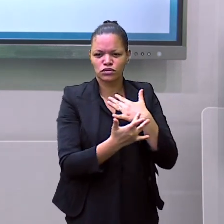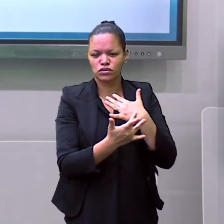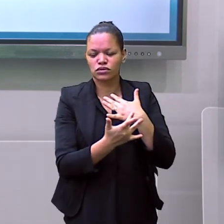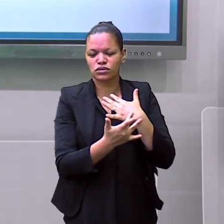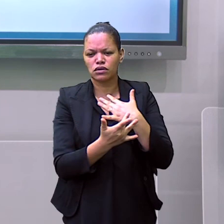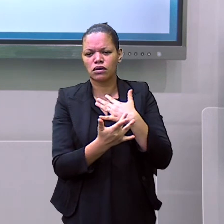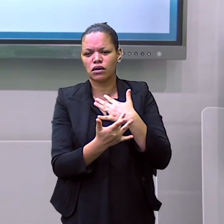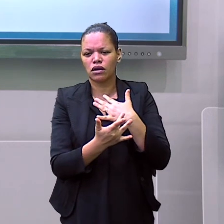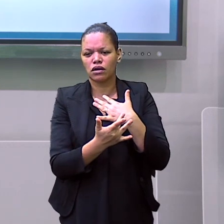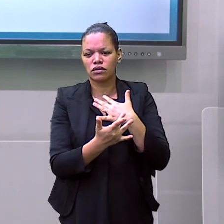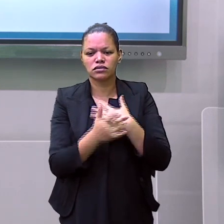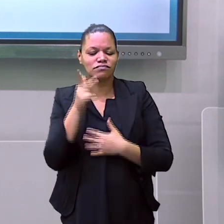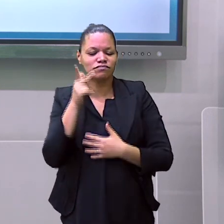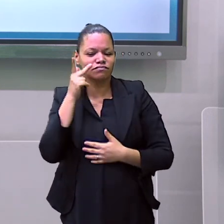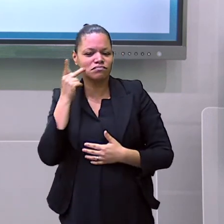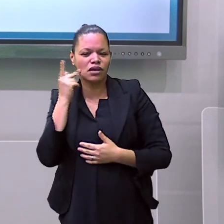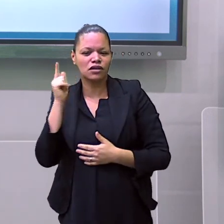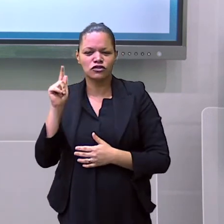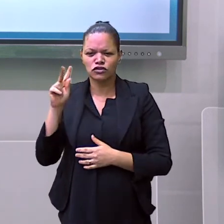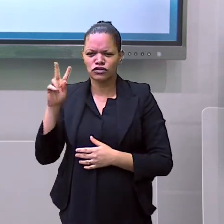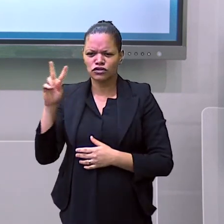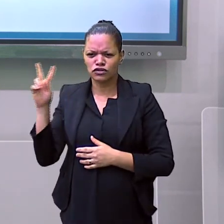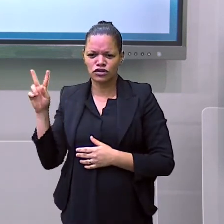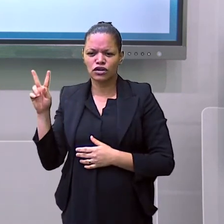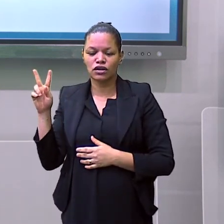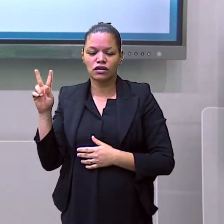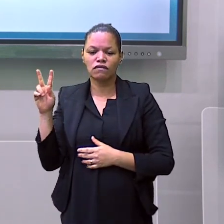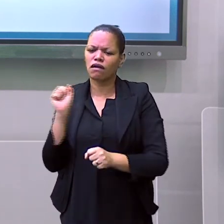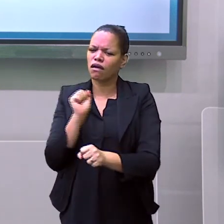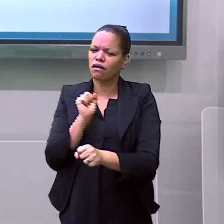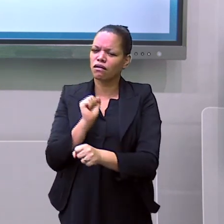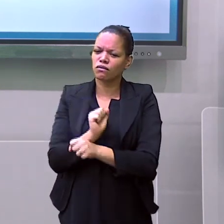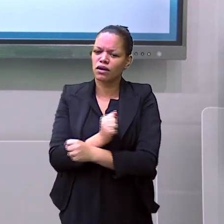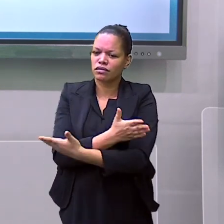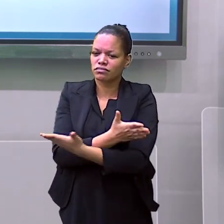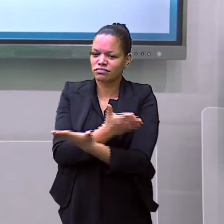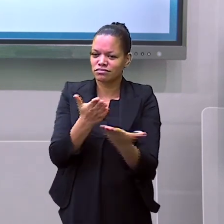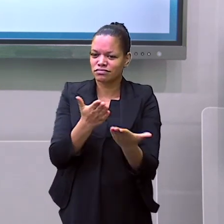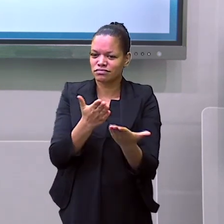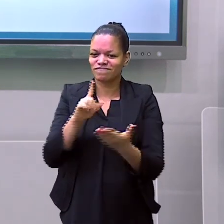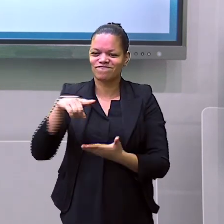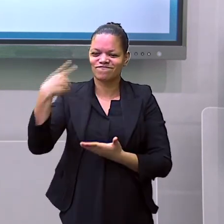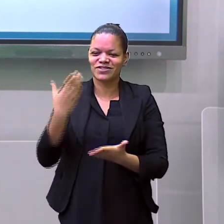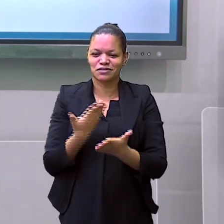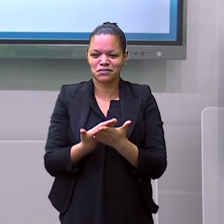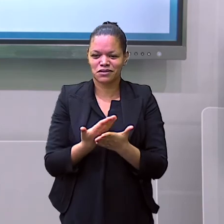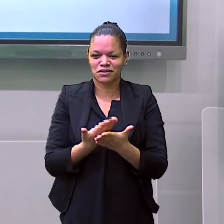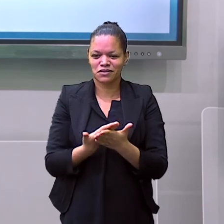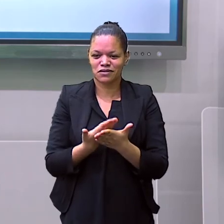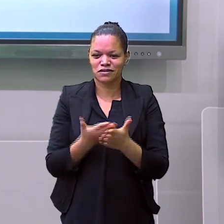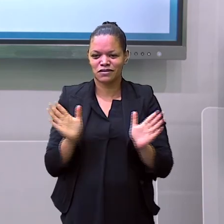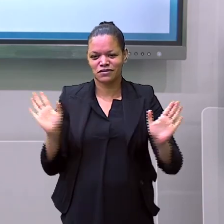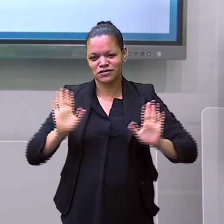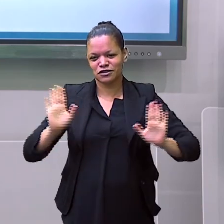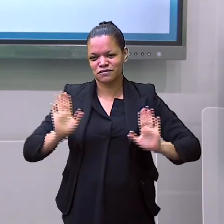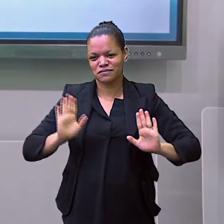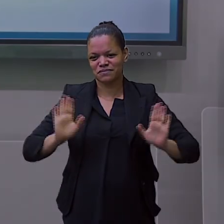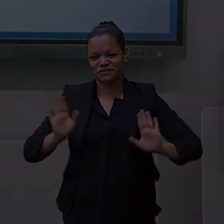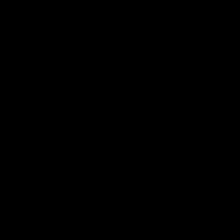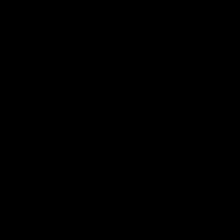nossas redes sociais, @smedgv. Até uma próxima aula. Realize as atividades. Tchau!